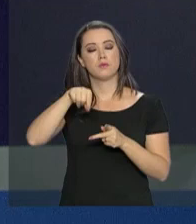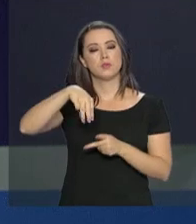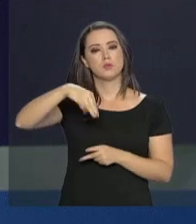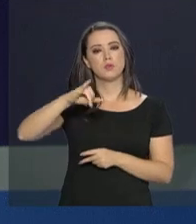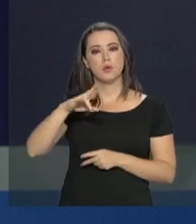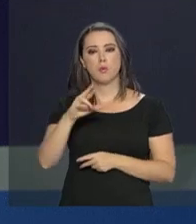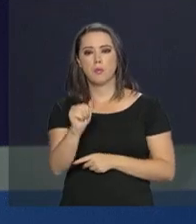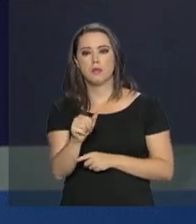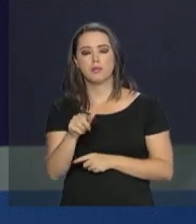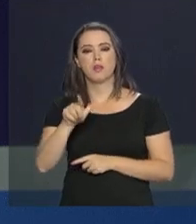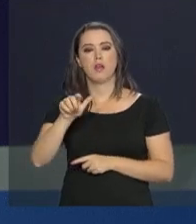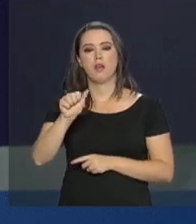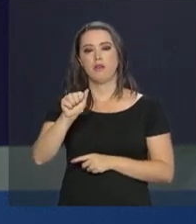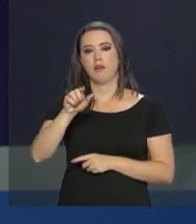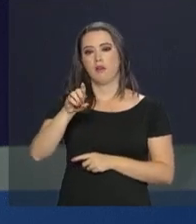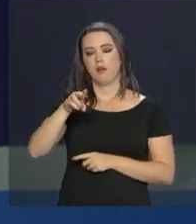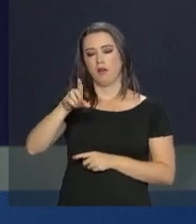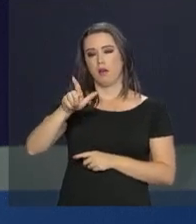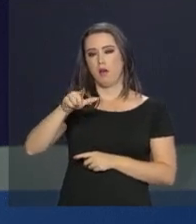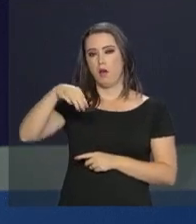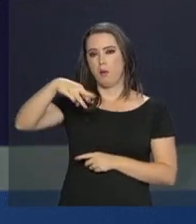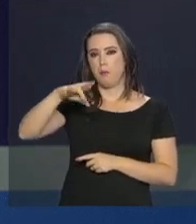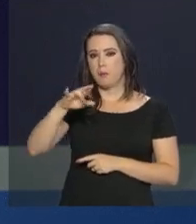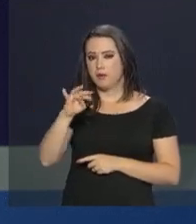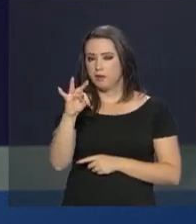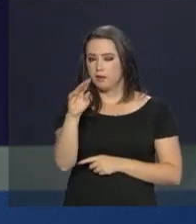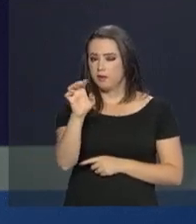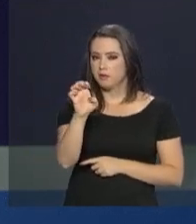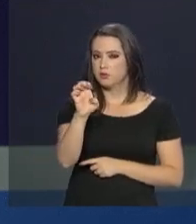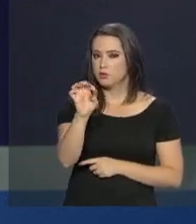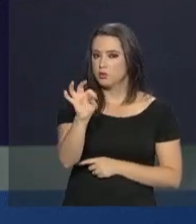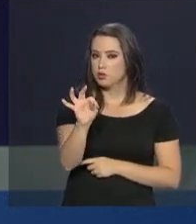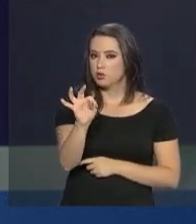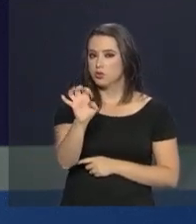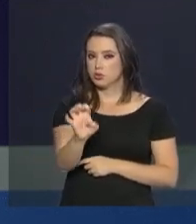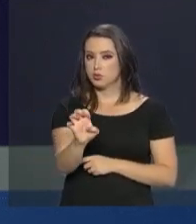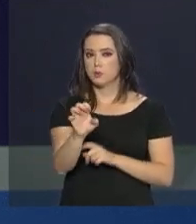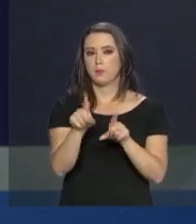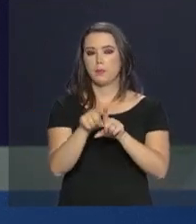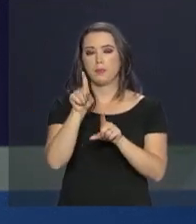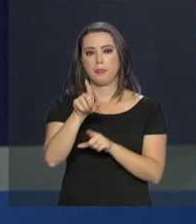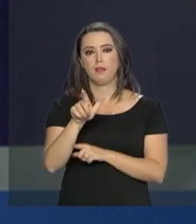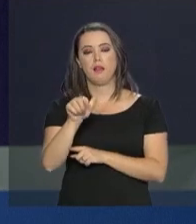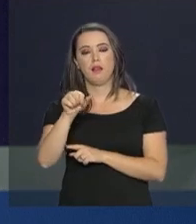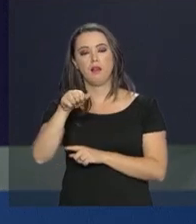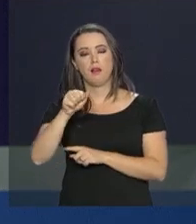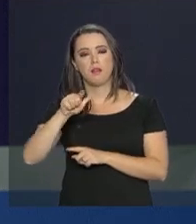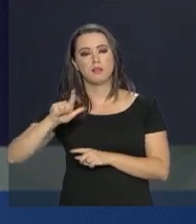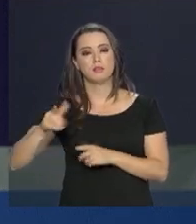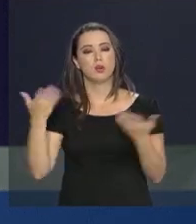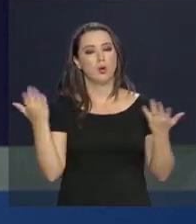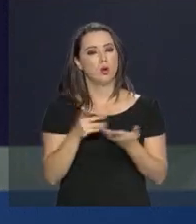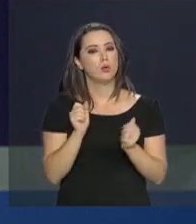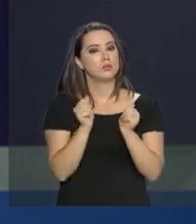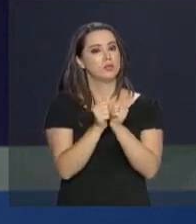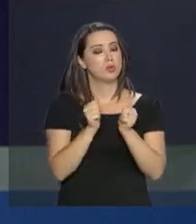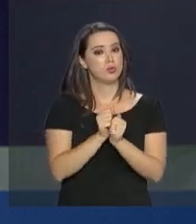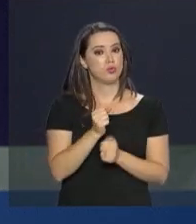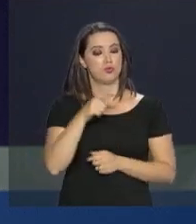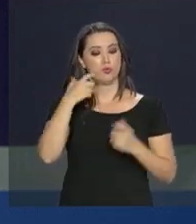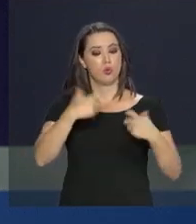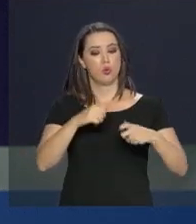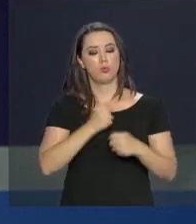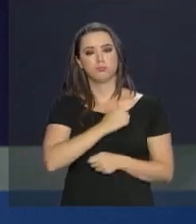da Marinha, almirante Eduardo Bacelar Leal Ferreira. Neste momento, Bolsonaro está no quartel-general em uma visita